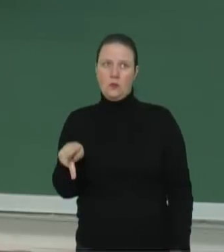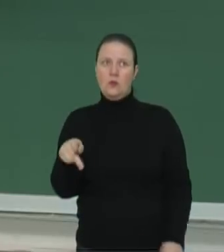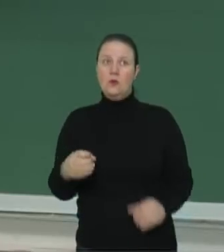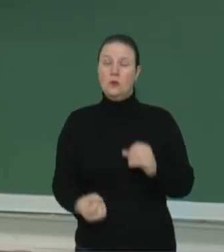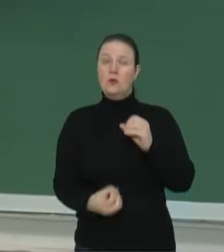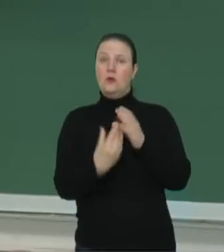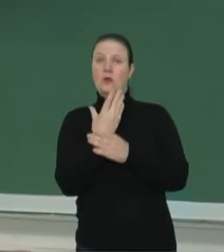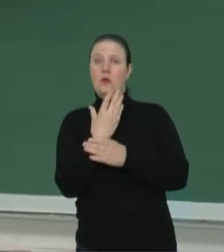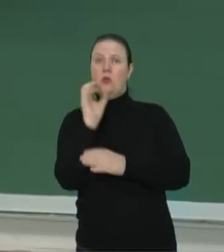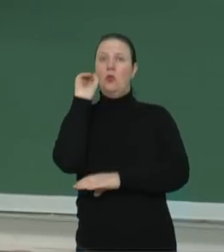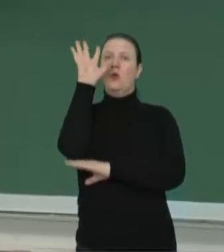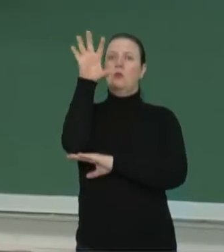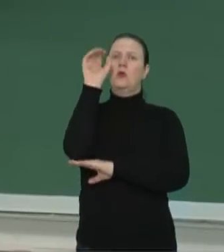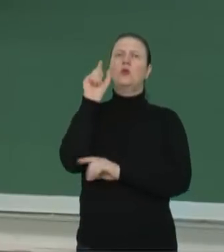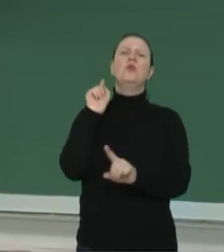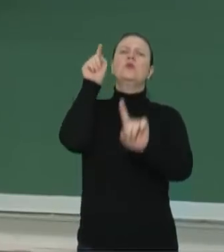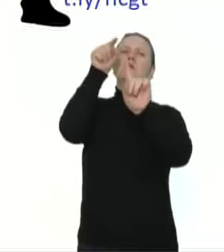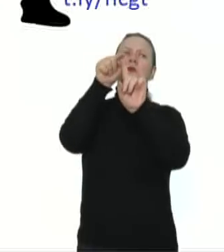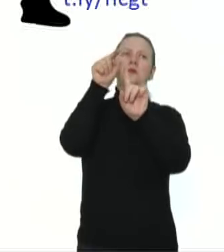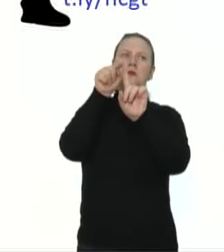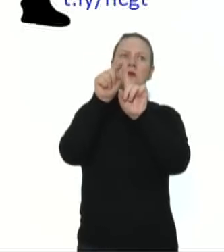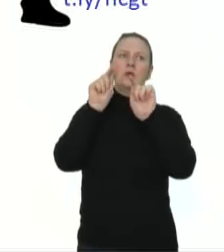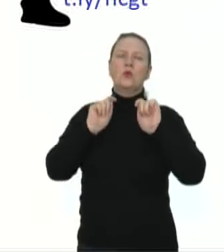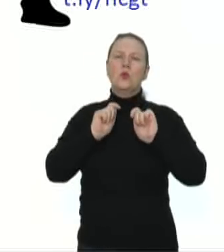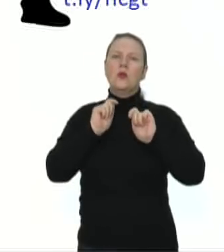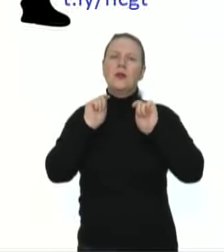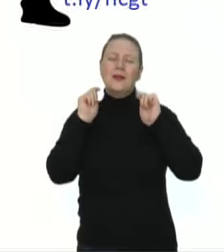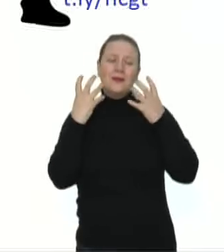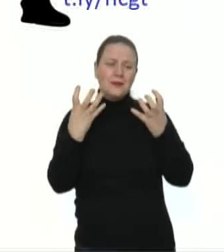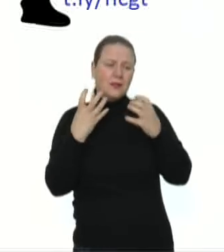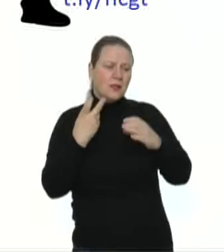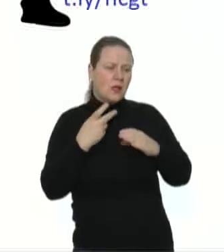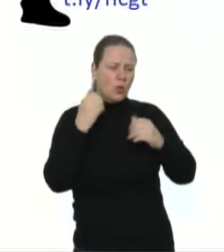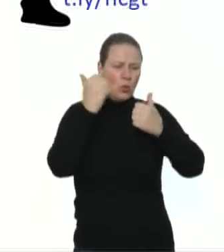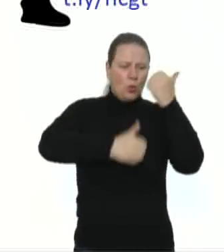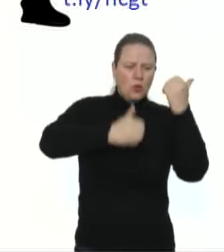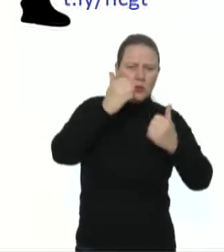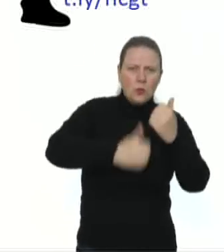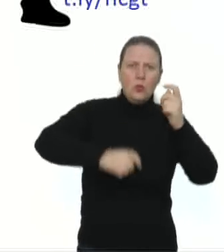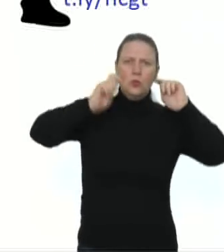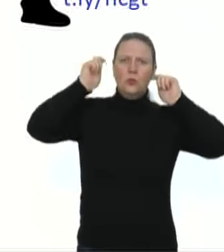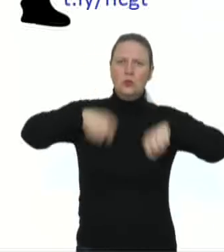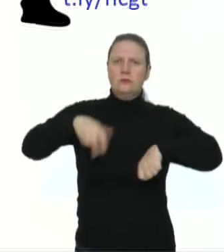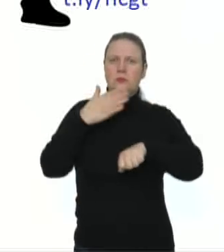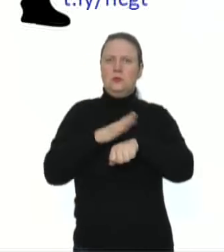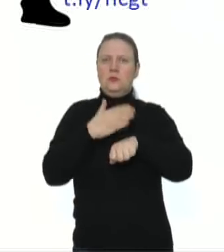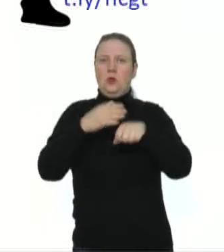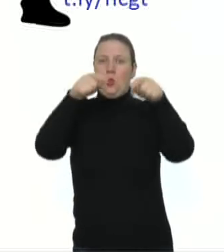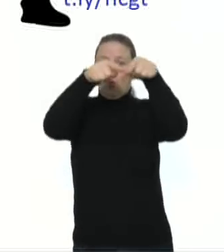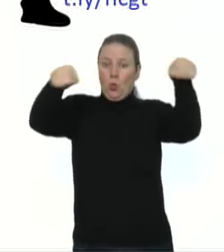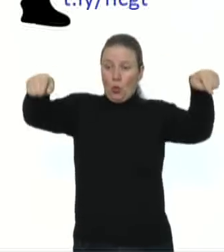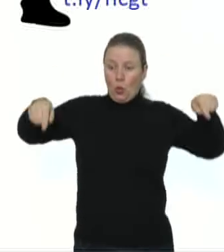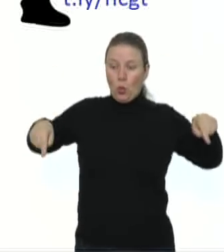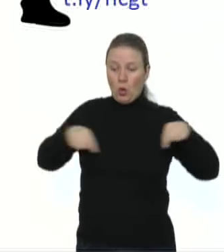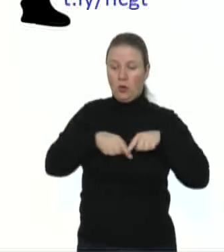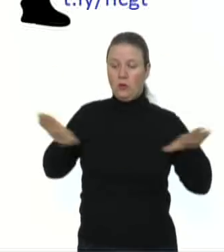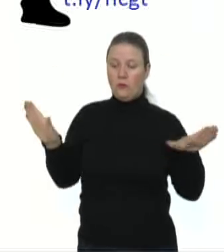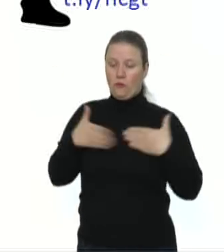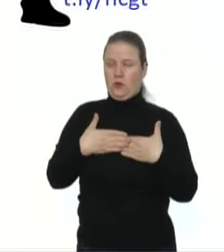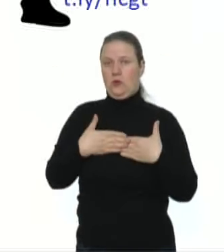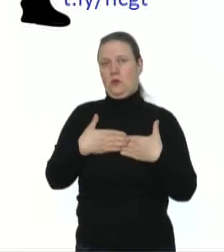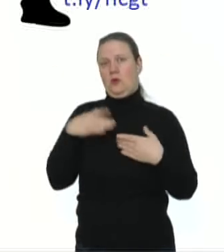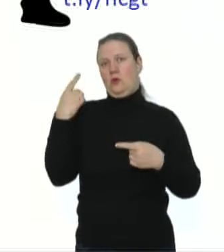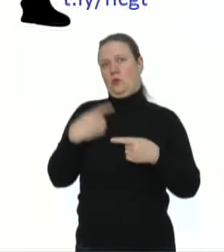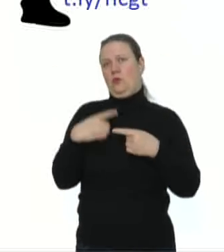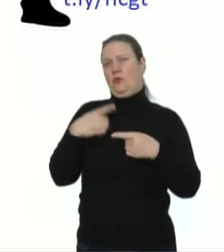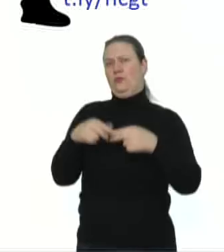basquete, qual era o objetivo dele? Ele buscava um esporte que pudesse ser praticado em um ambiente fechado, por conta